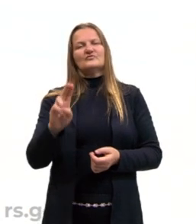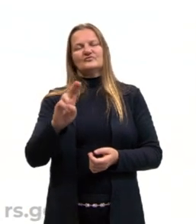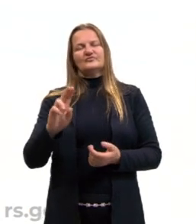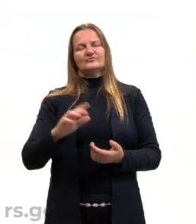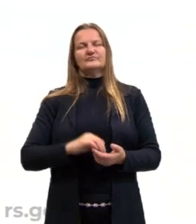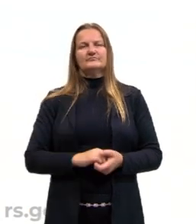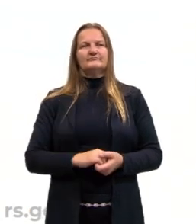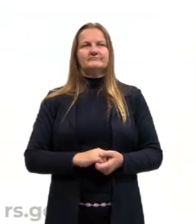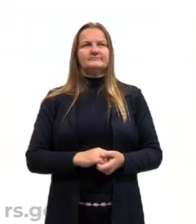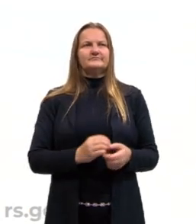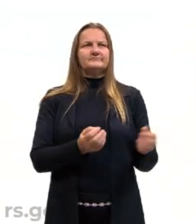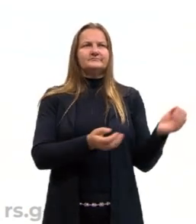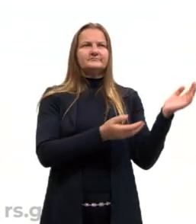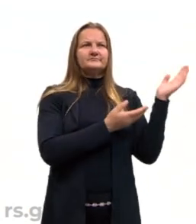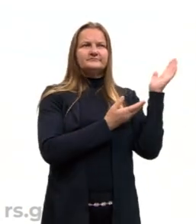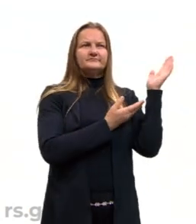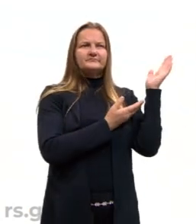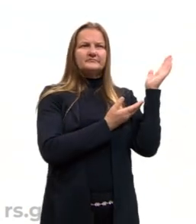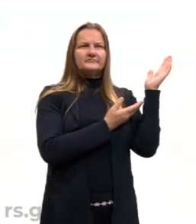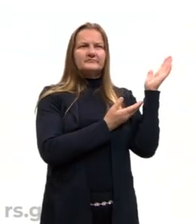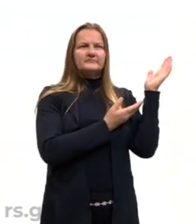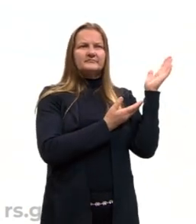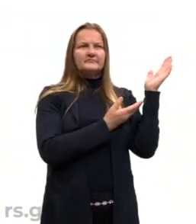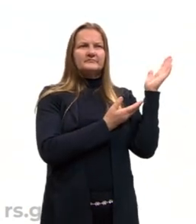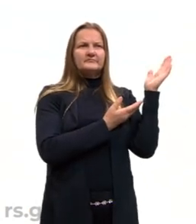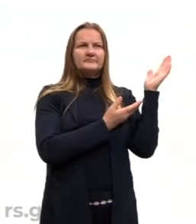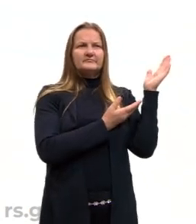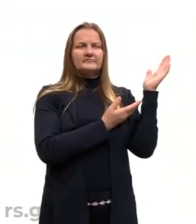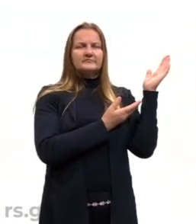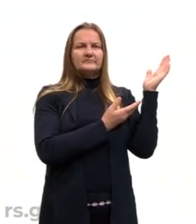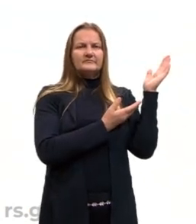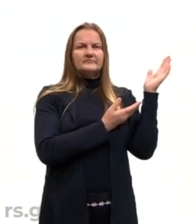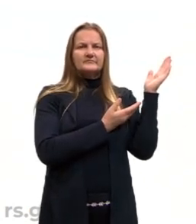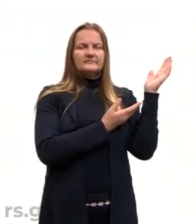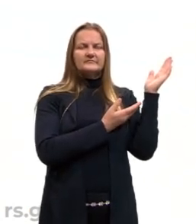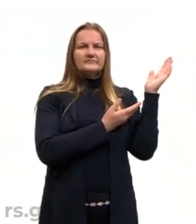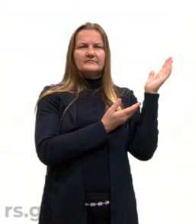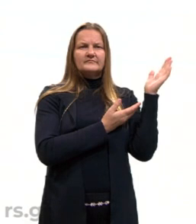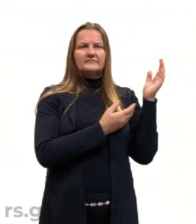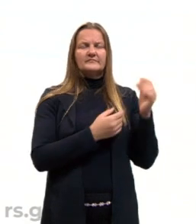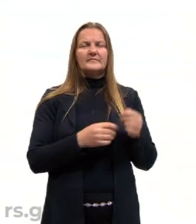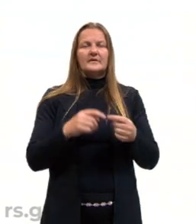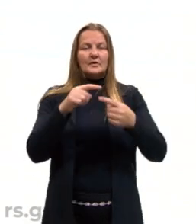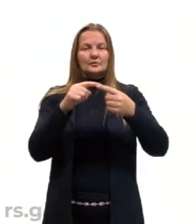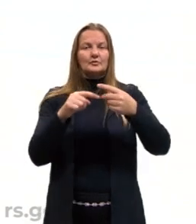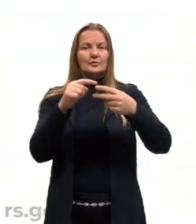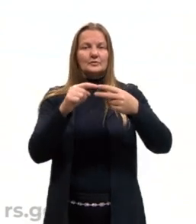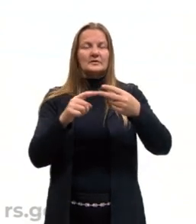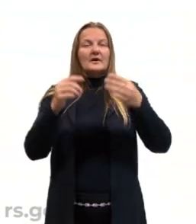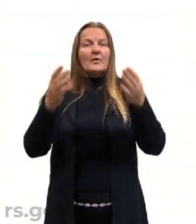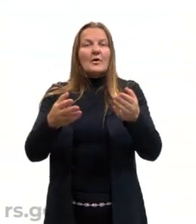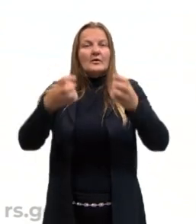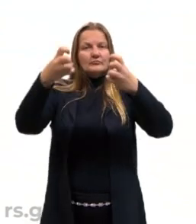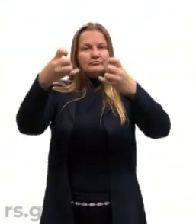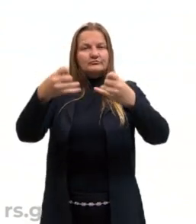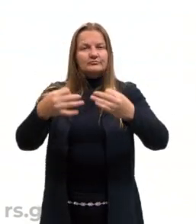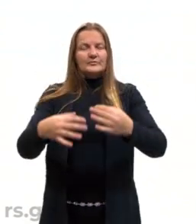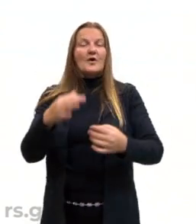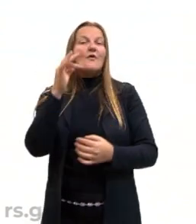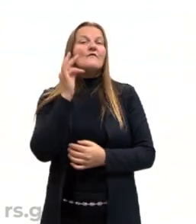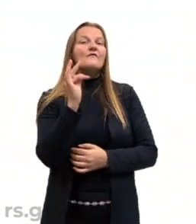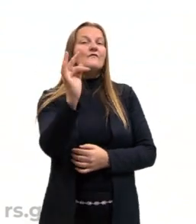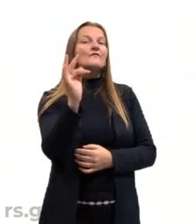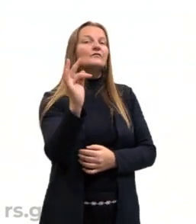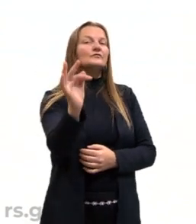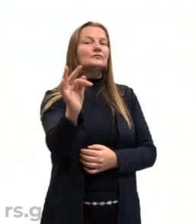certinho já falamos do presente falamos o Pretérito e agora então vamos falar do